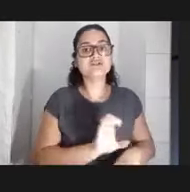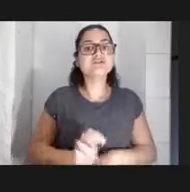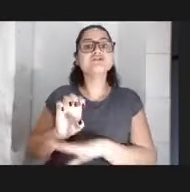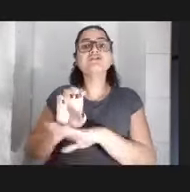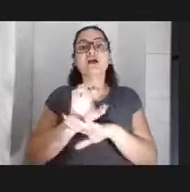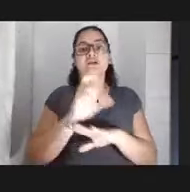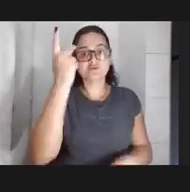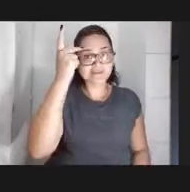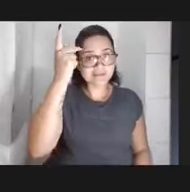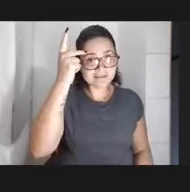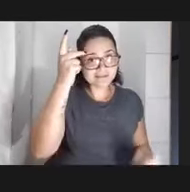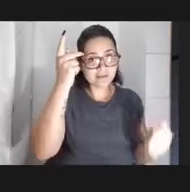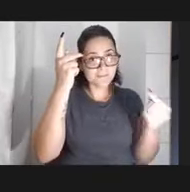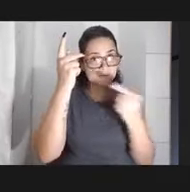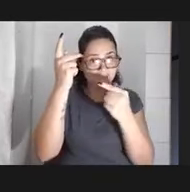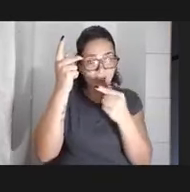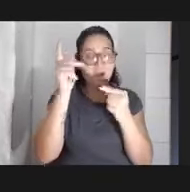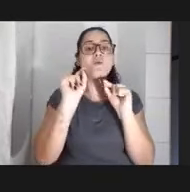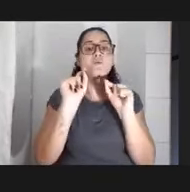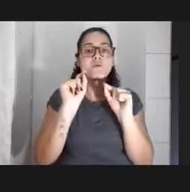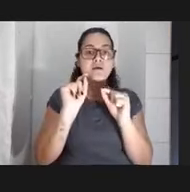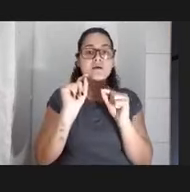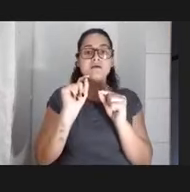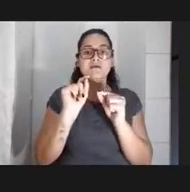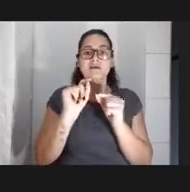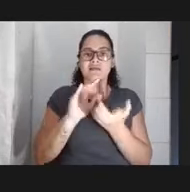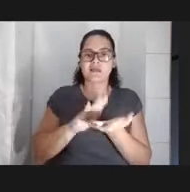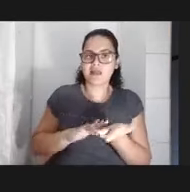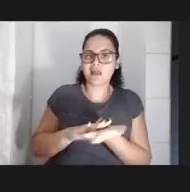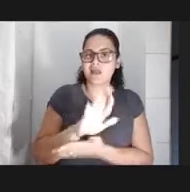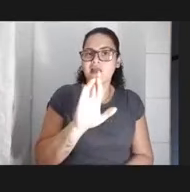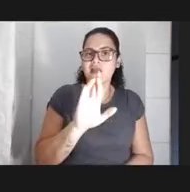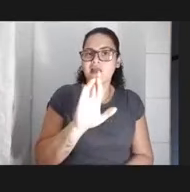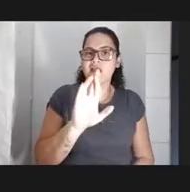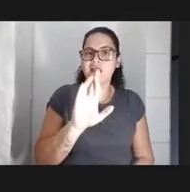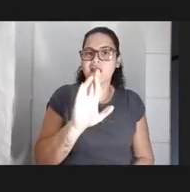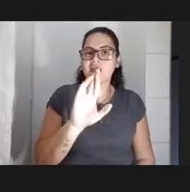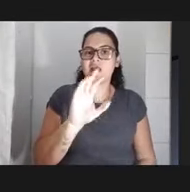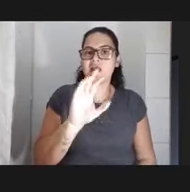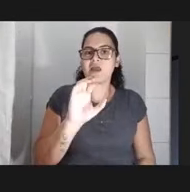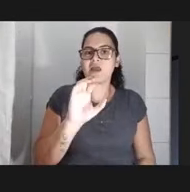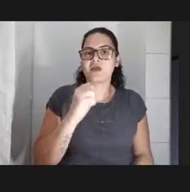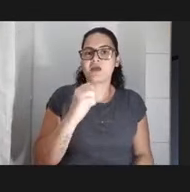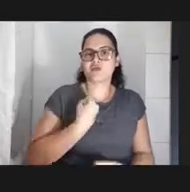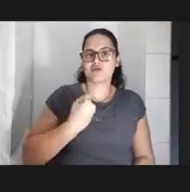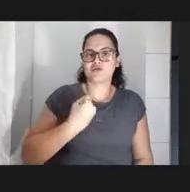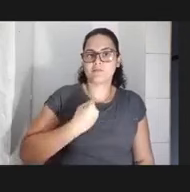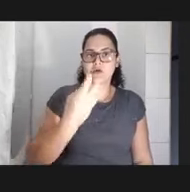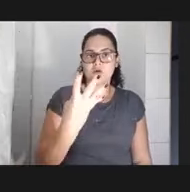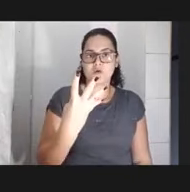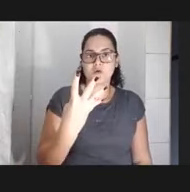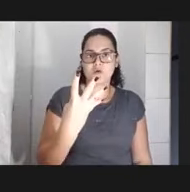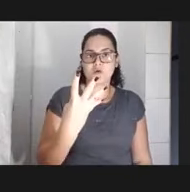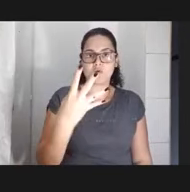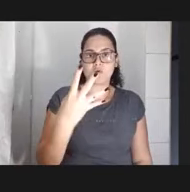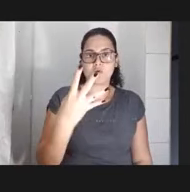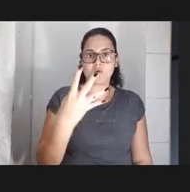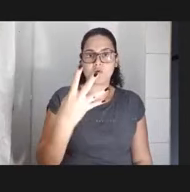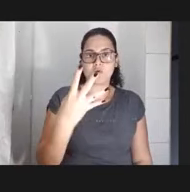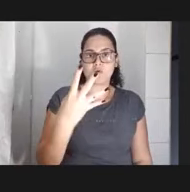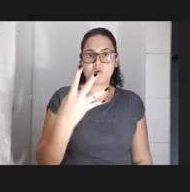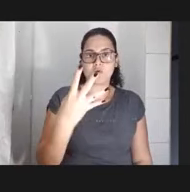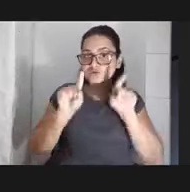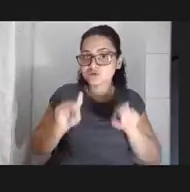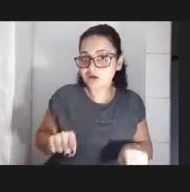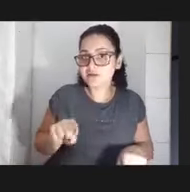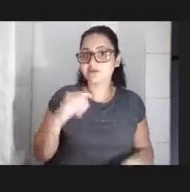Paulo, emite uma resolução, como a que você falou, a 48, que diz que os funcionários são essenciais, mas não para